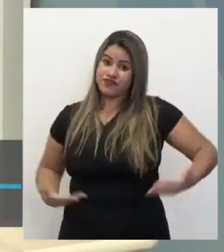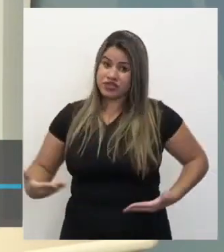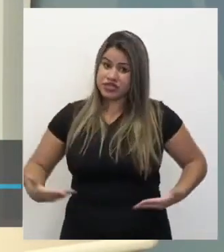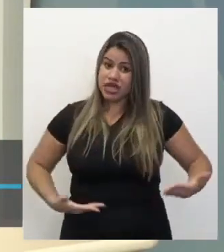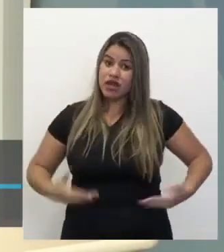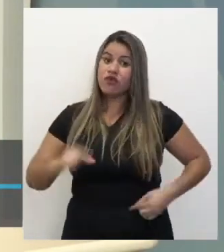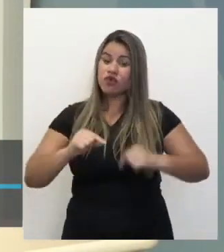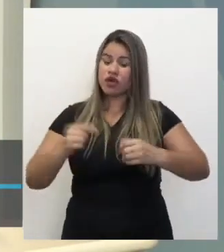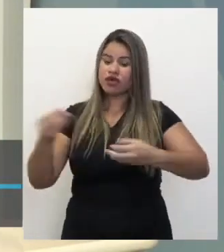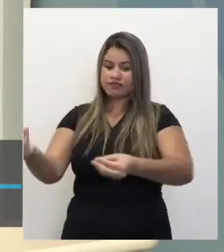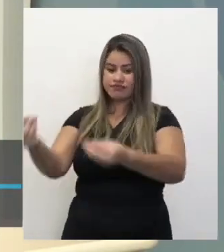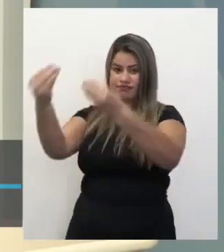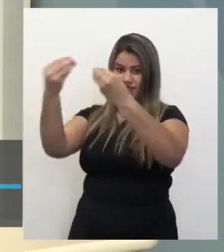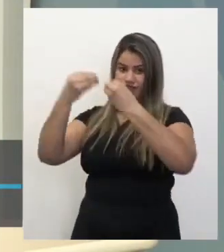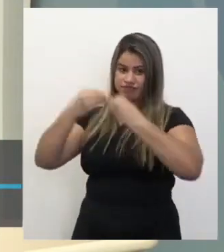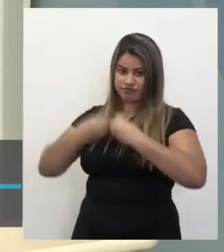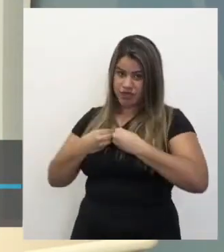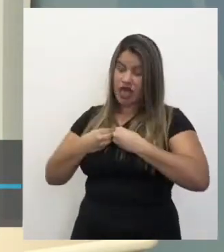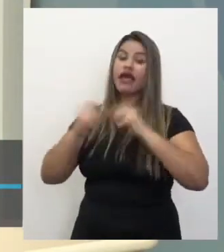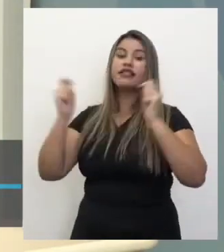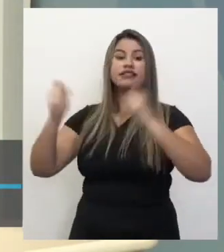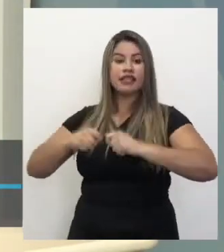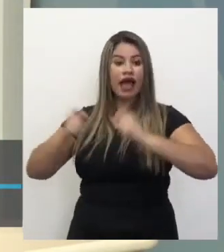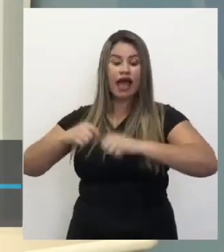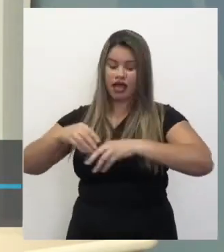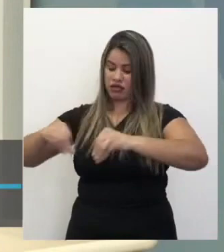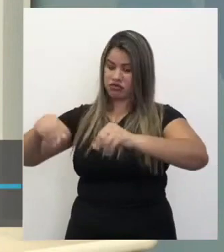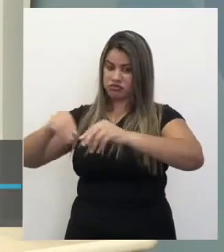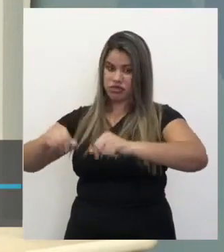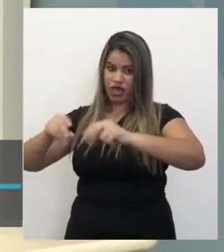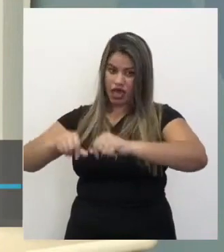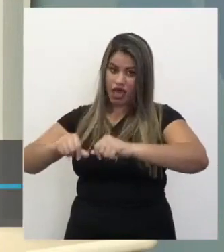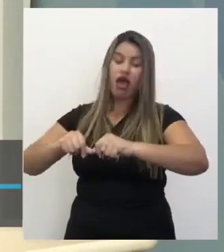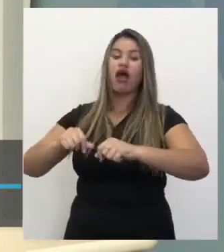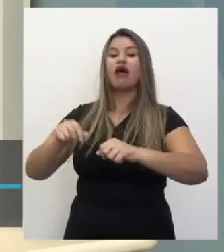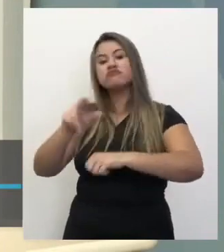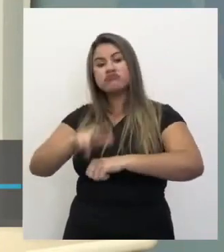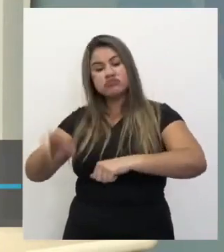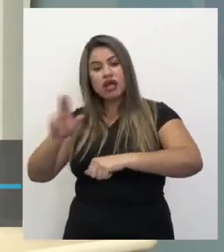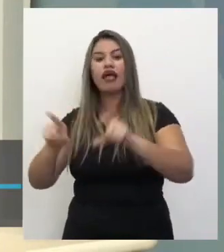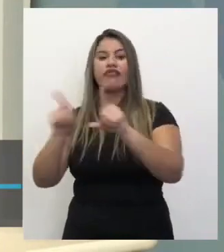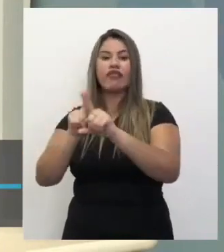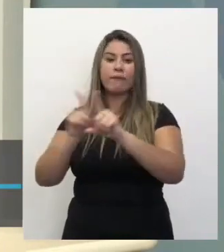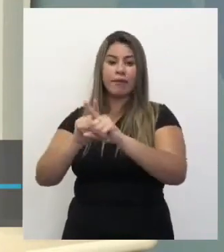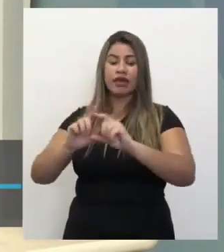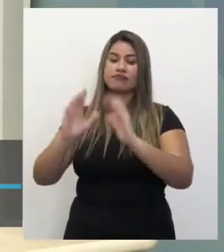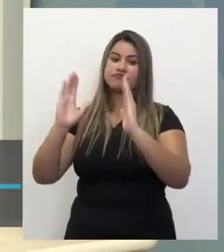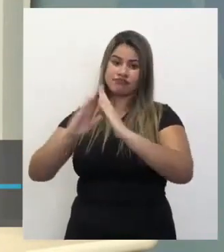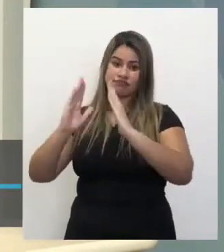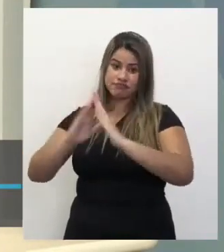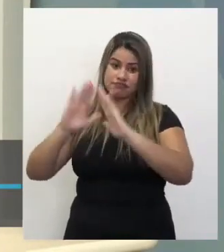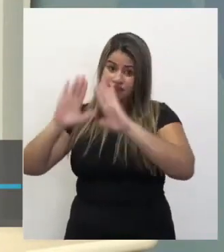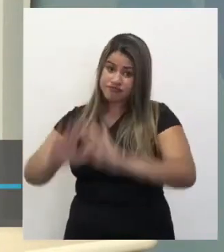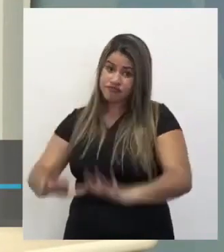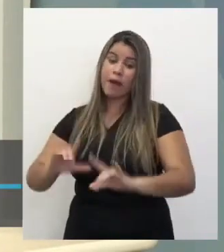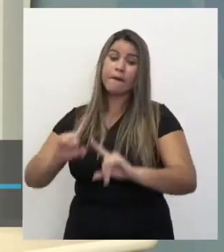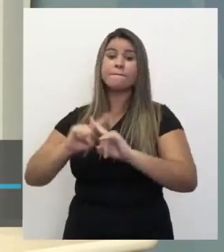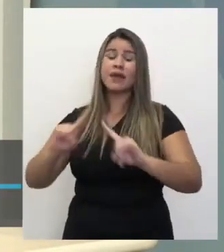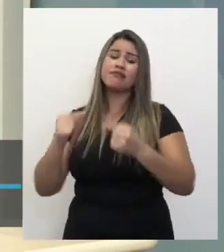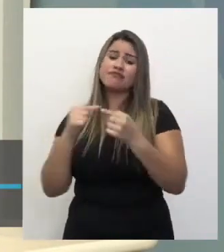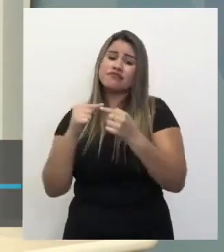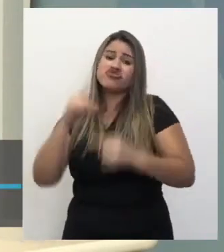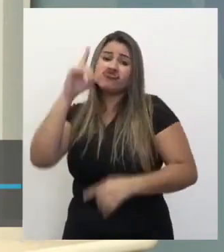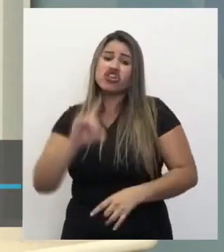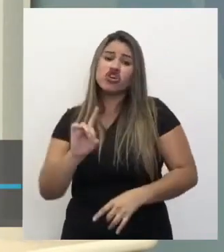feudal o direito de usar a terra e morar no feudo. Mas esse direito, que é um direito de sobreviver, inclusive